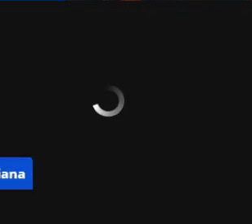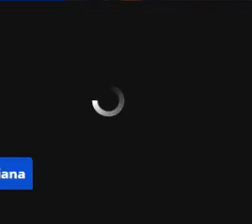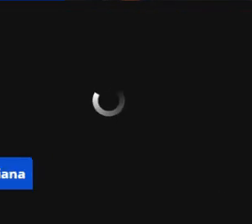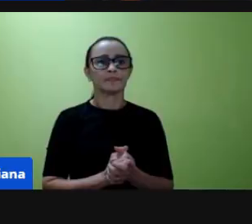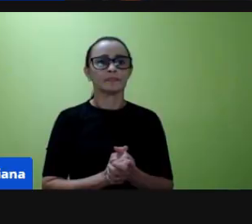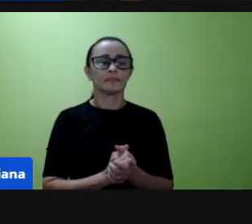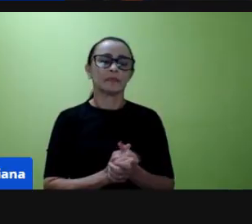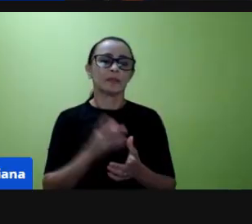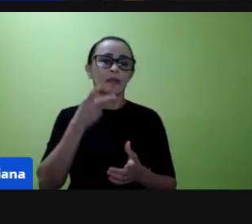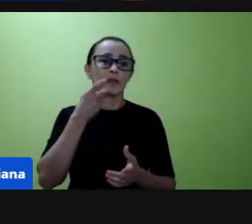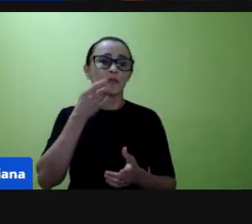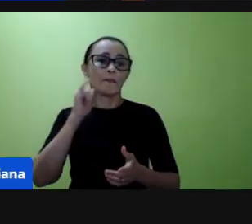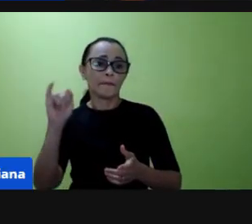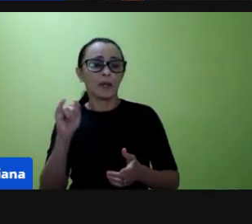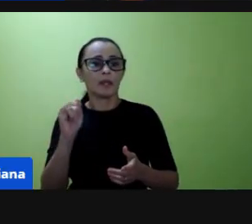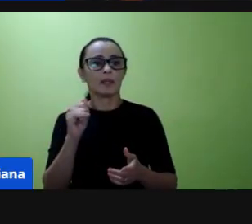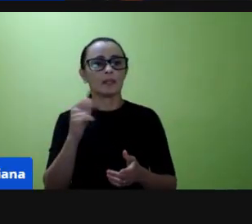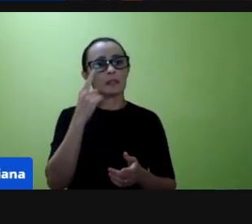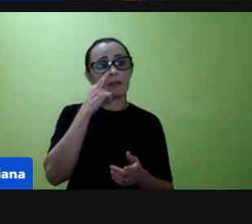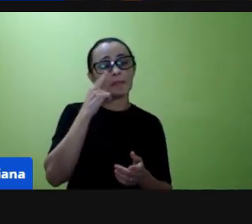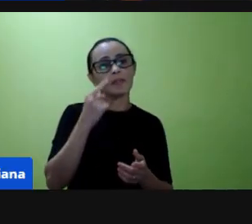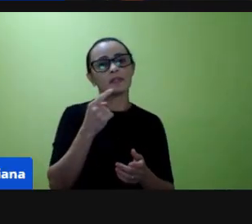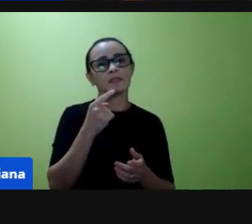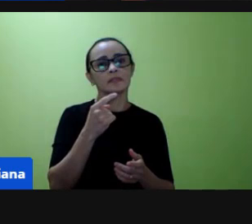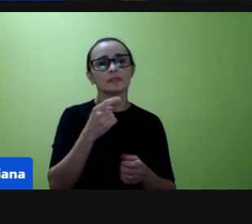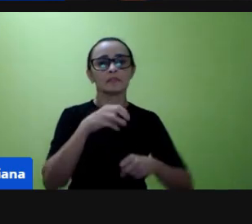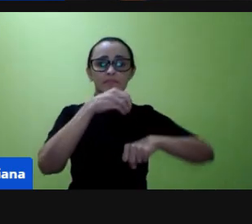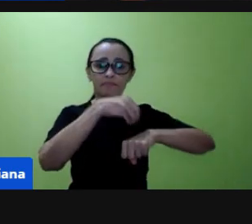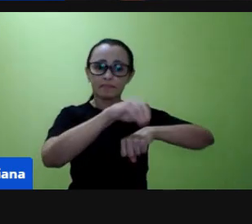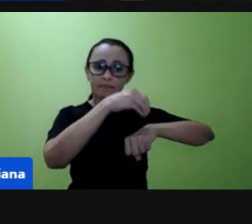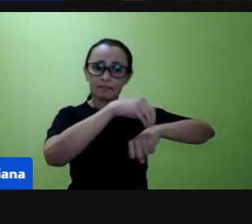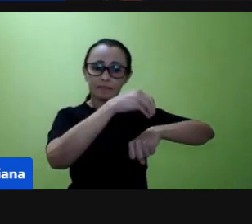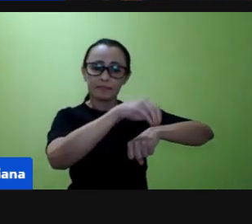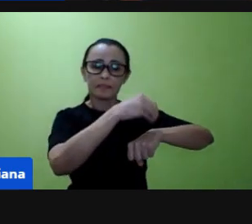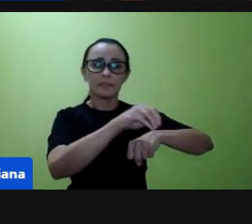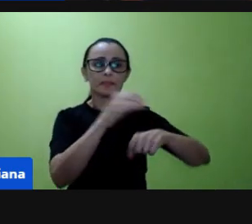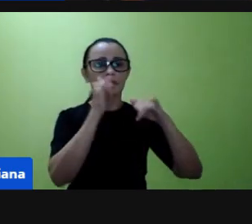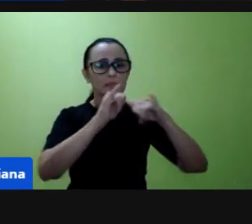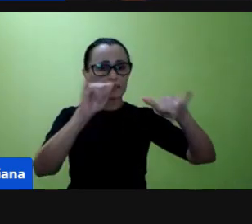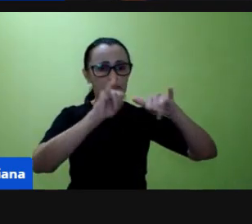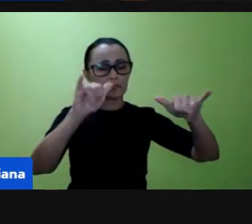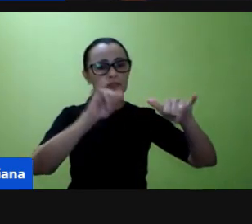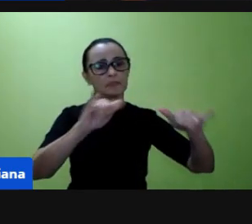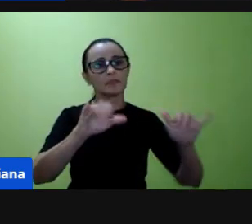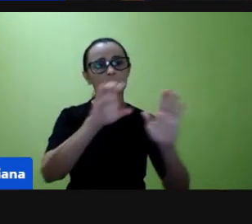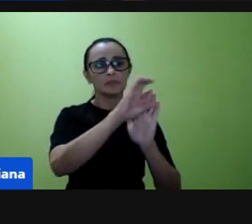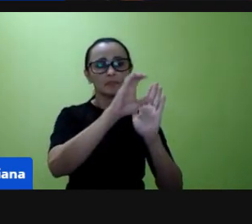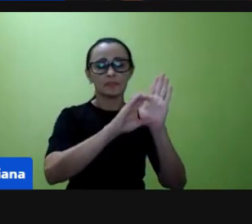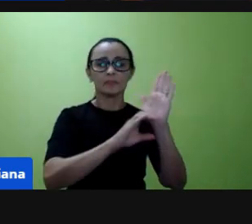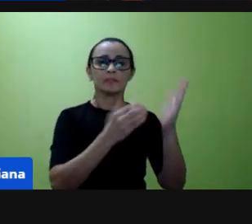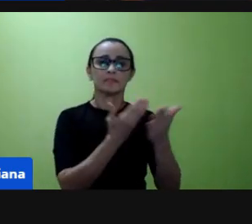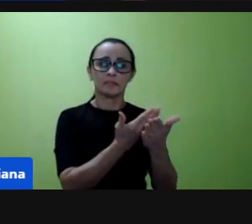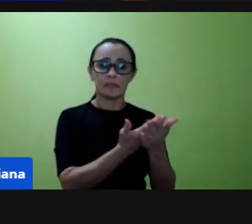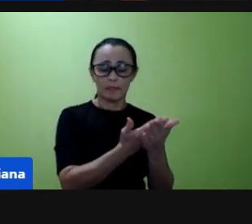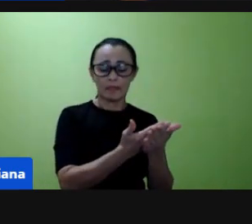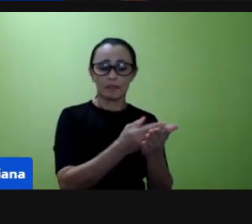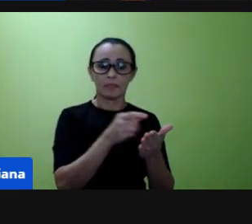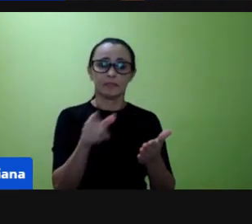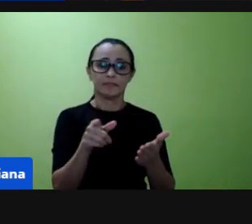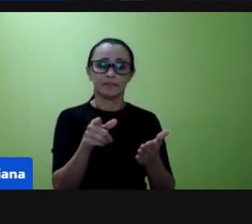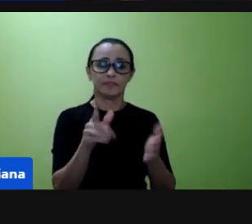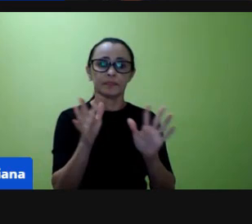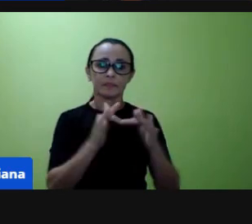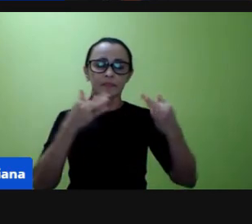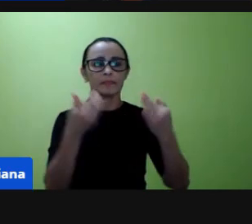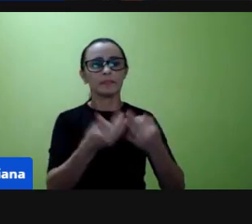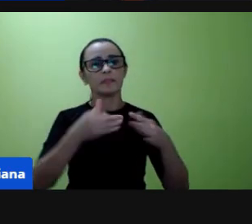passa, né, as orientações da aula, os conteúdos trabalhados para o filho. Então, muitas vezes, o pai senta com o